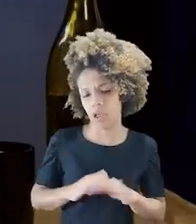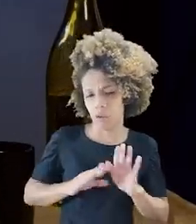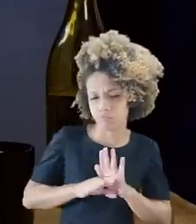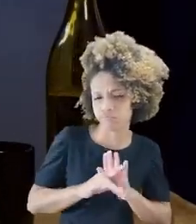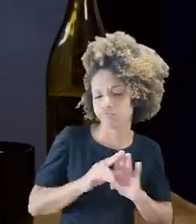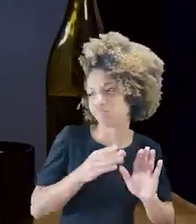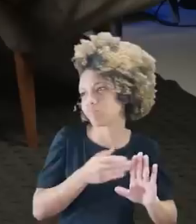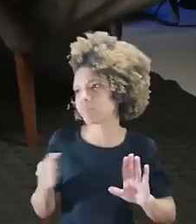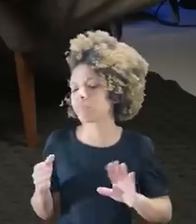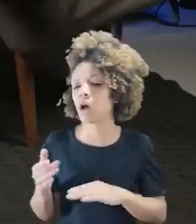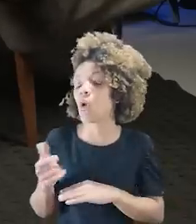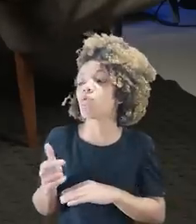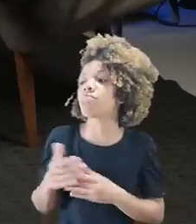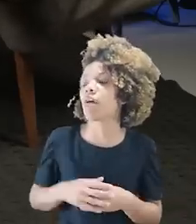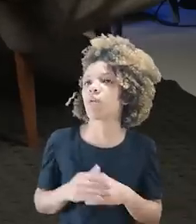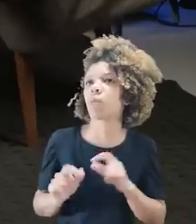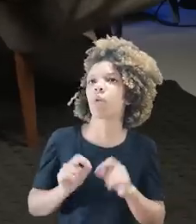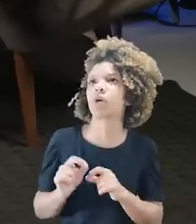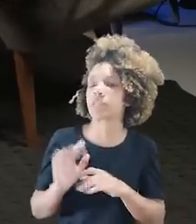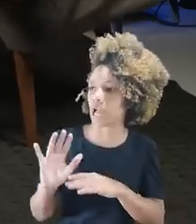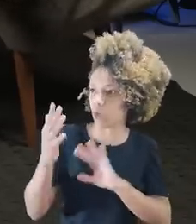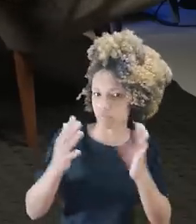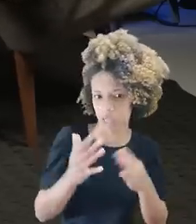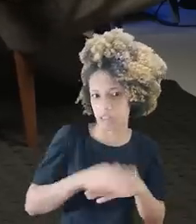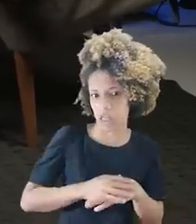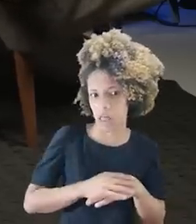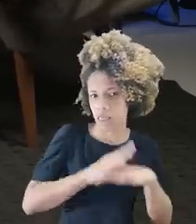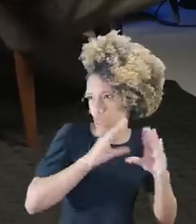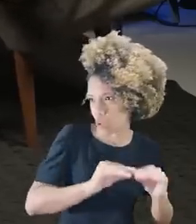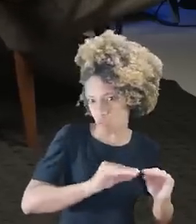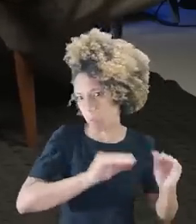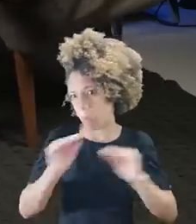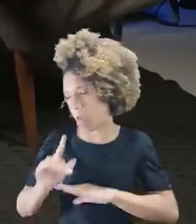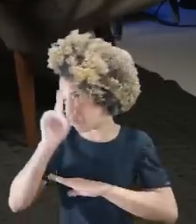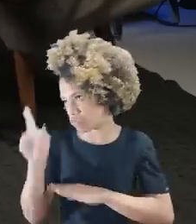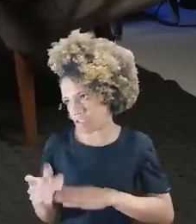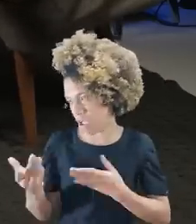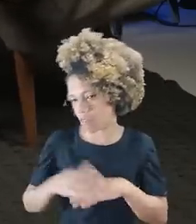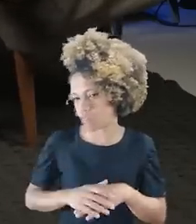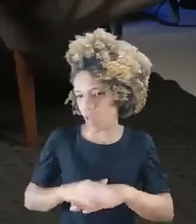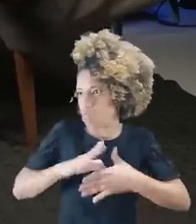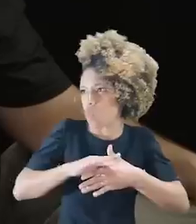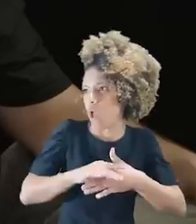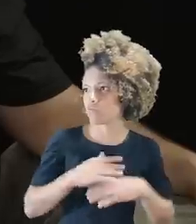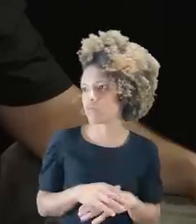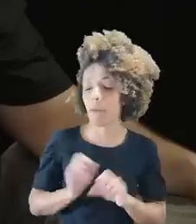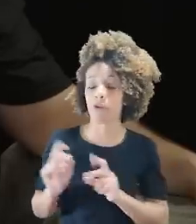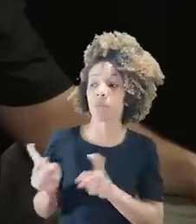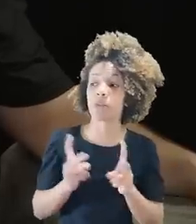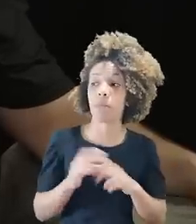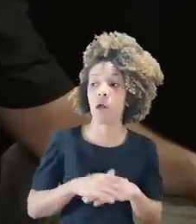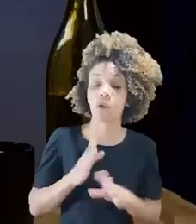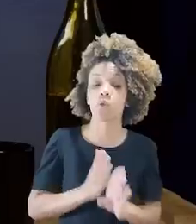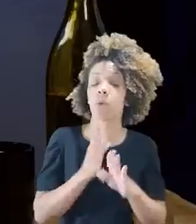Hoje eu quase Cheguei né não isso eu consigo isso é família chata PR caramba de eu chego no lugar o